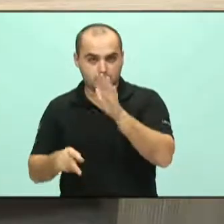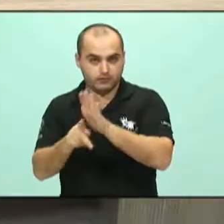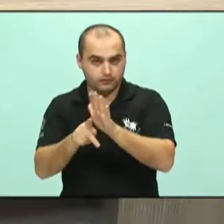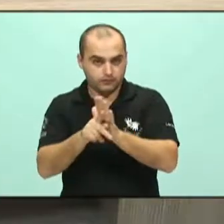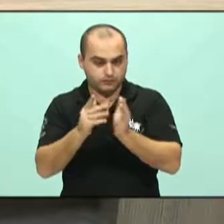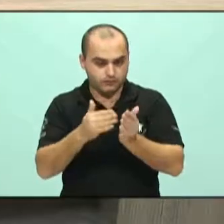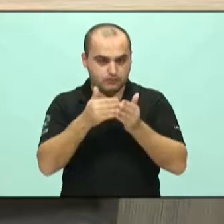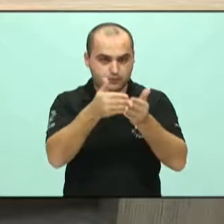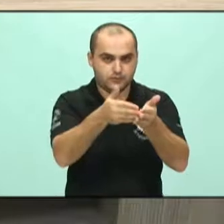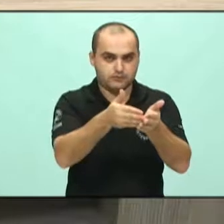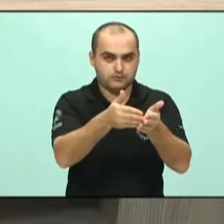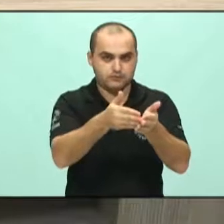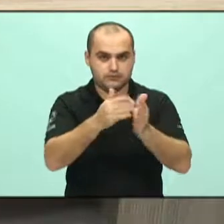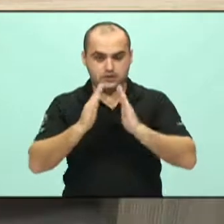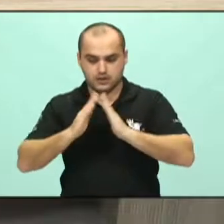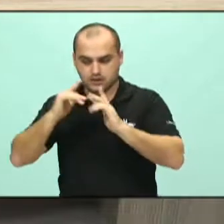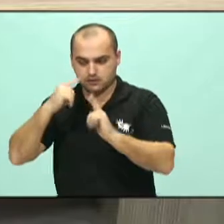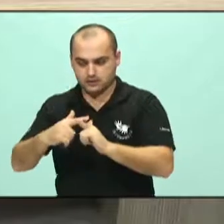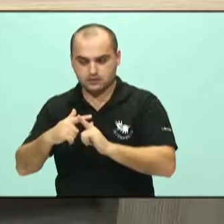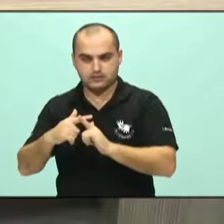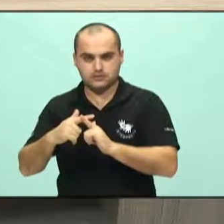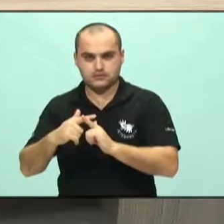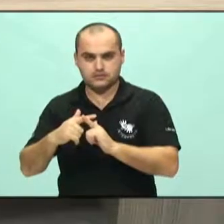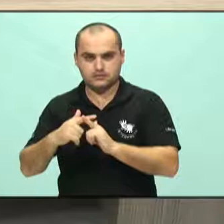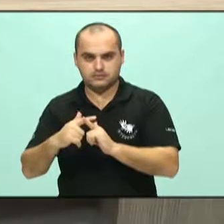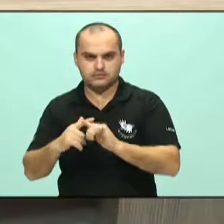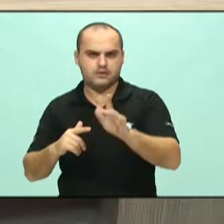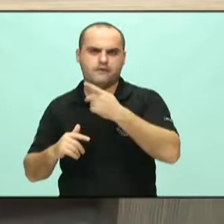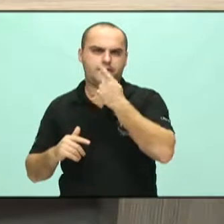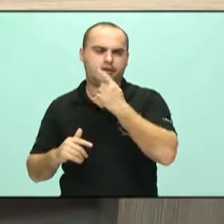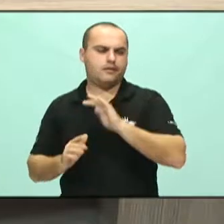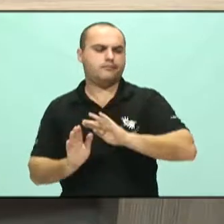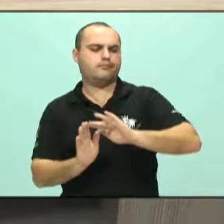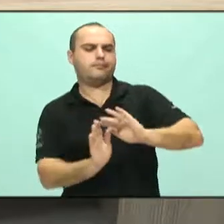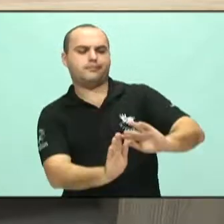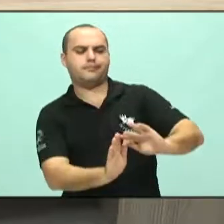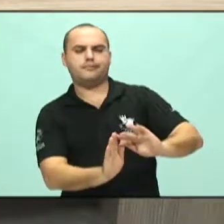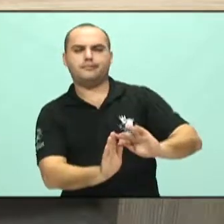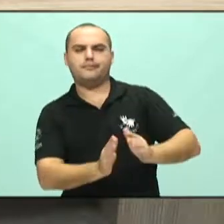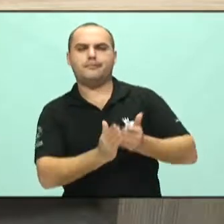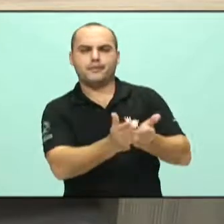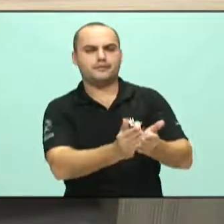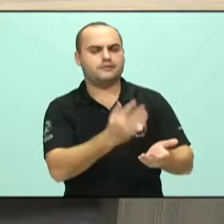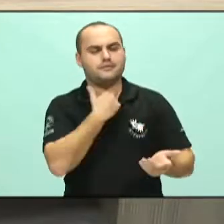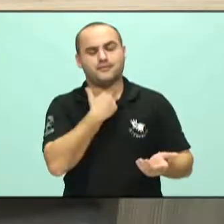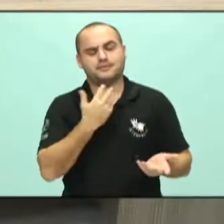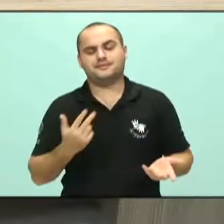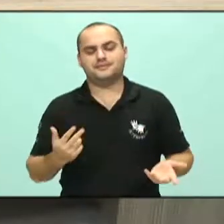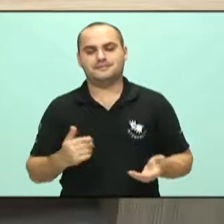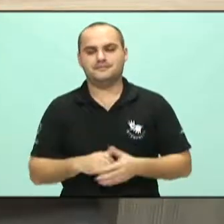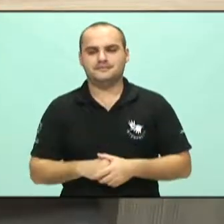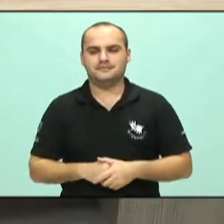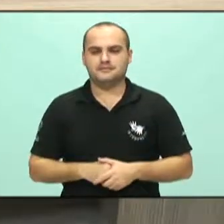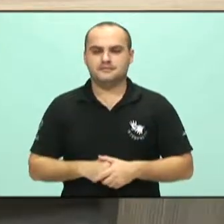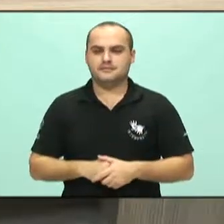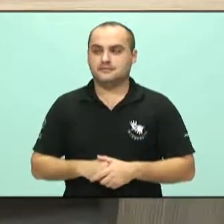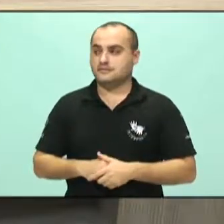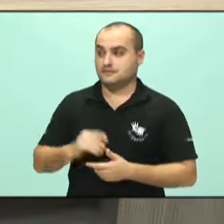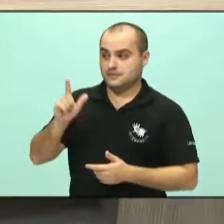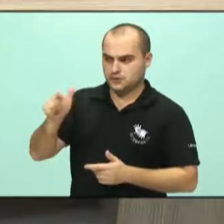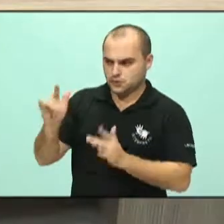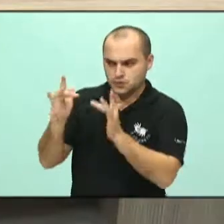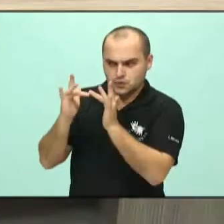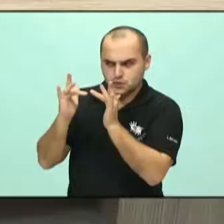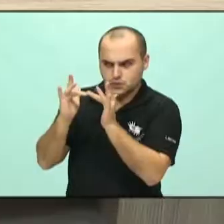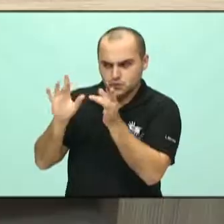porto, né? Não dá para dizer, vamos deixar o porto de lado, vamos cuidar da cidade. Não dá como. Fio a fio, célula a célula.